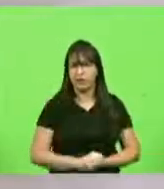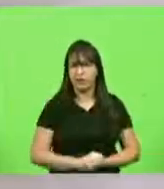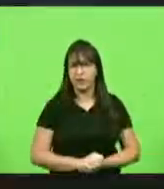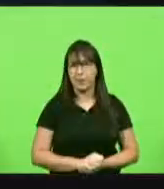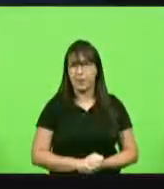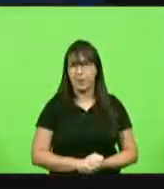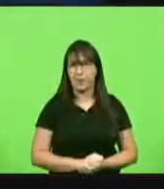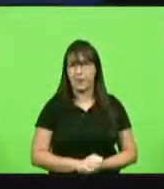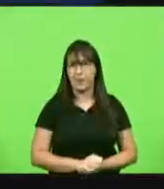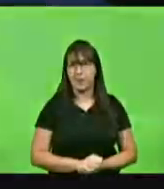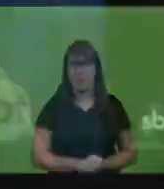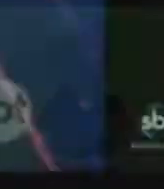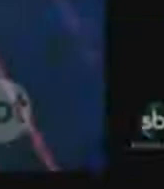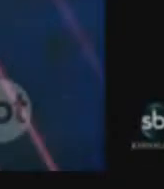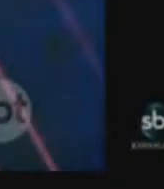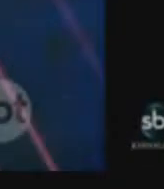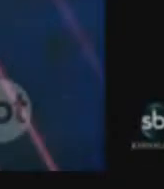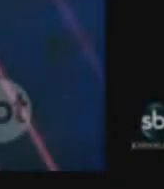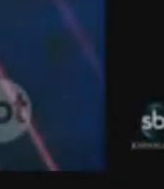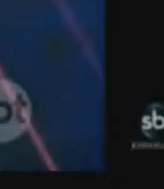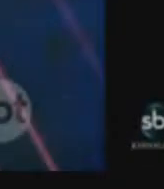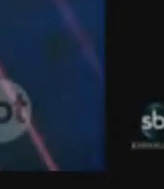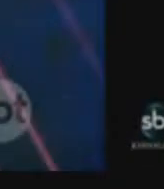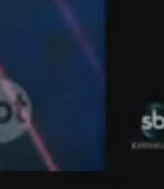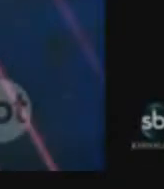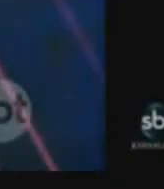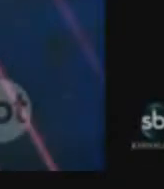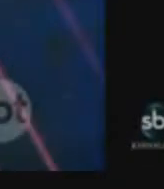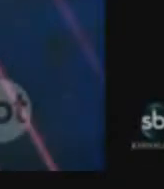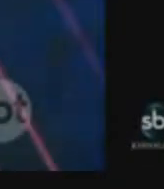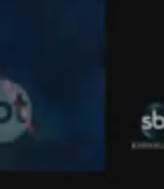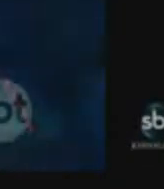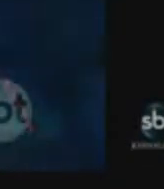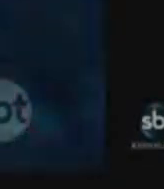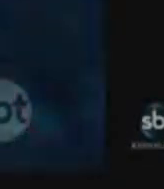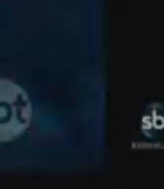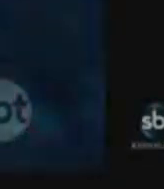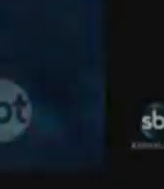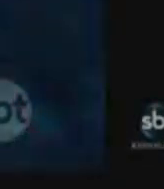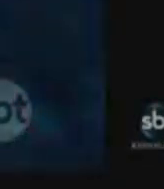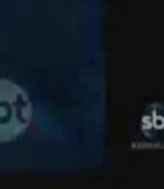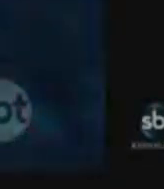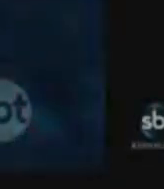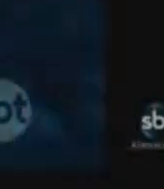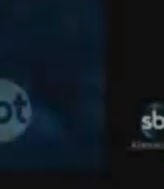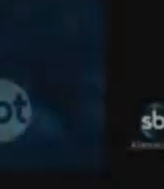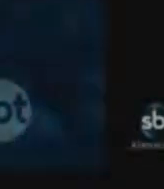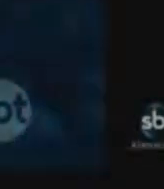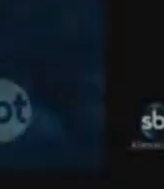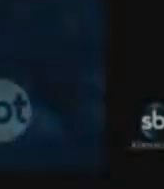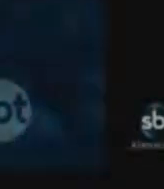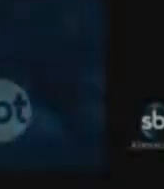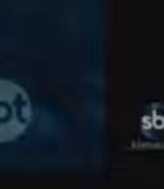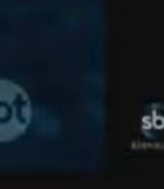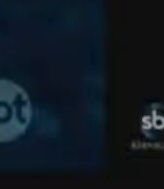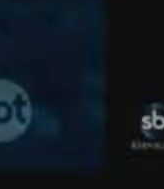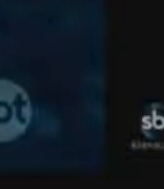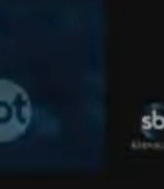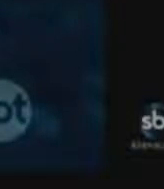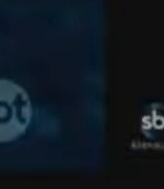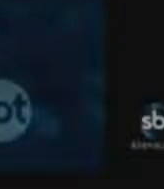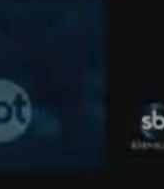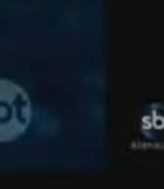Aqui na Zona Norte de São Paulo tem tiro pro alto. Eita! Homens armados fizeram vários disparos,